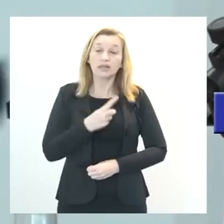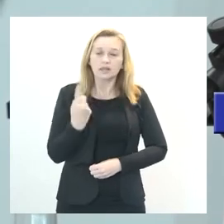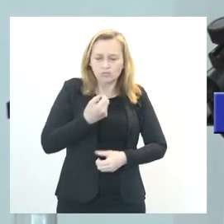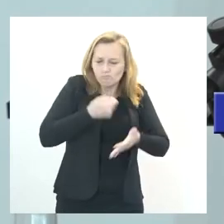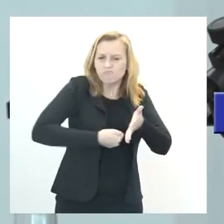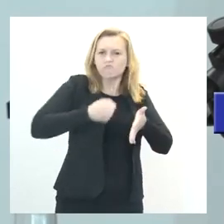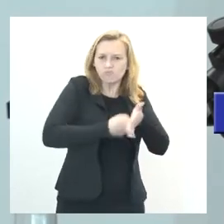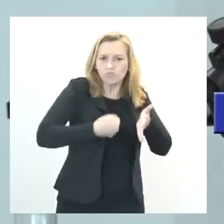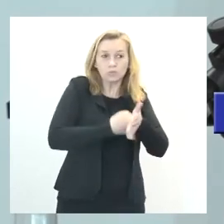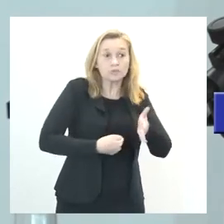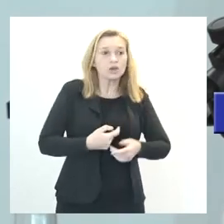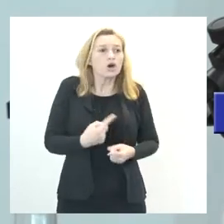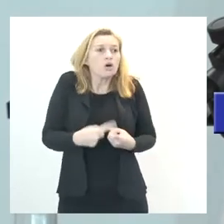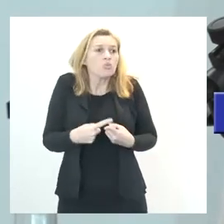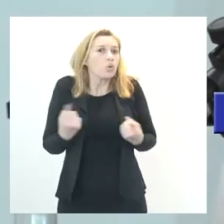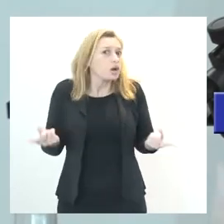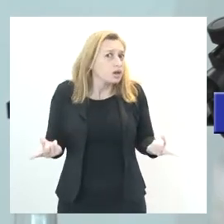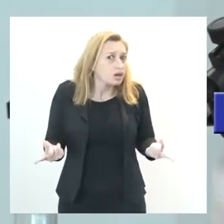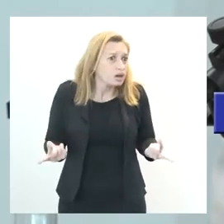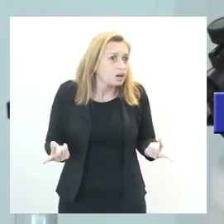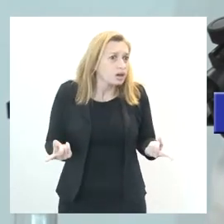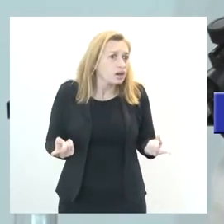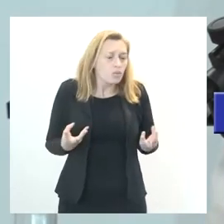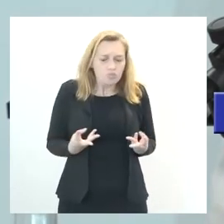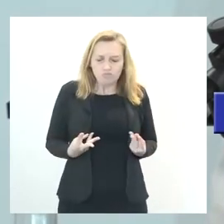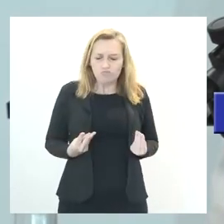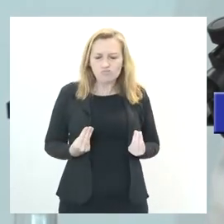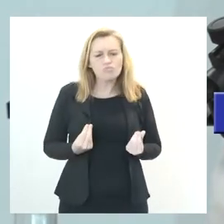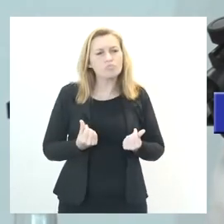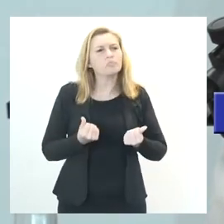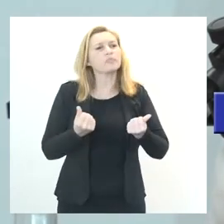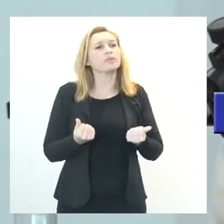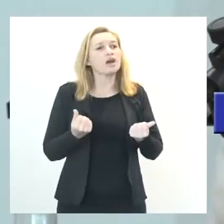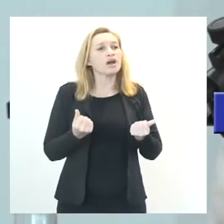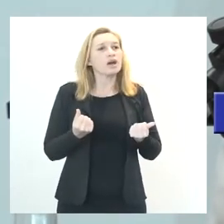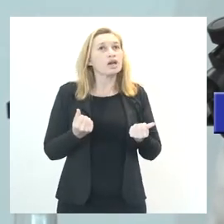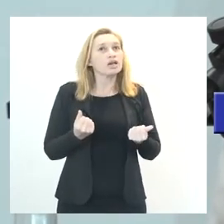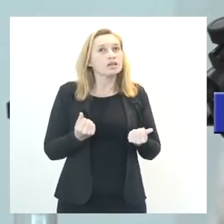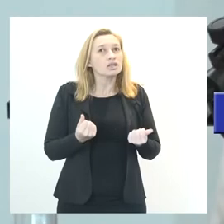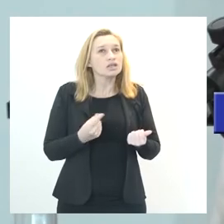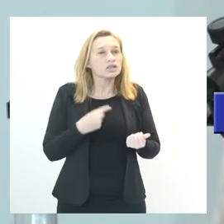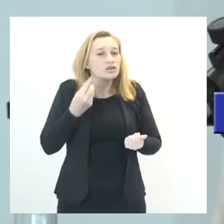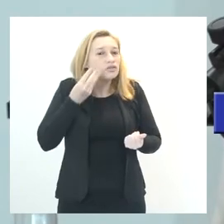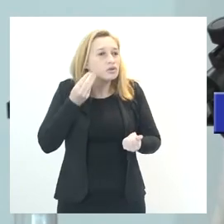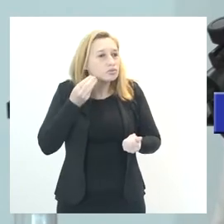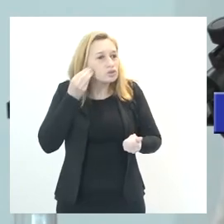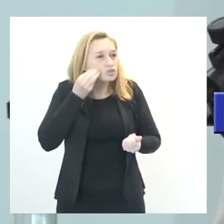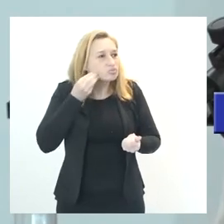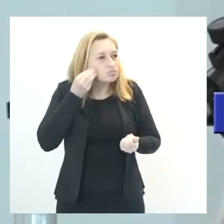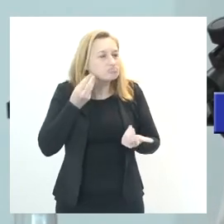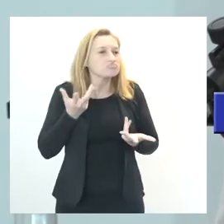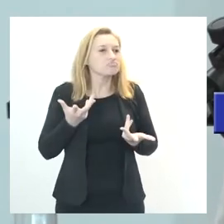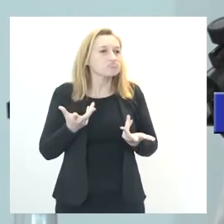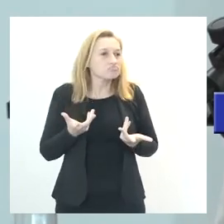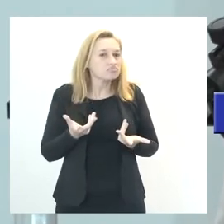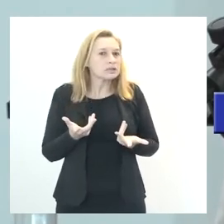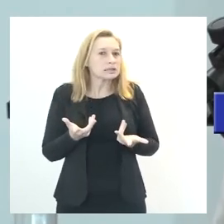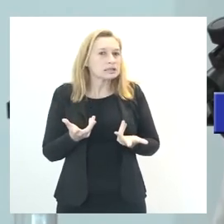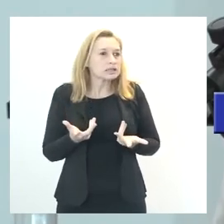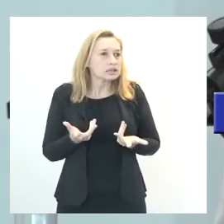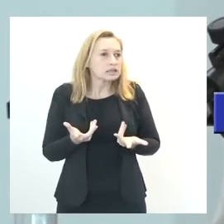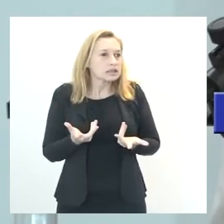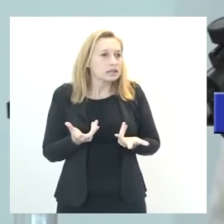nossa luta porque em Essência O que nós estamos experimentando é a